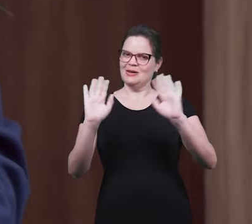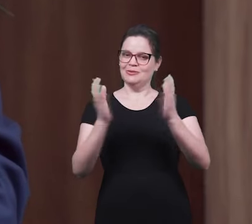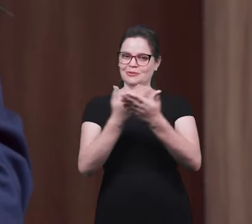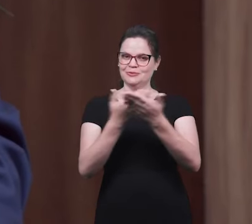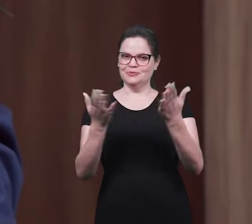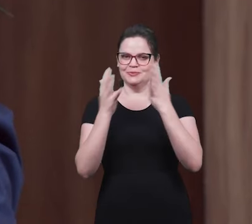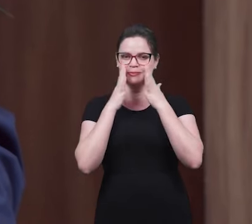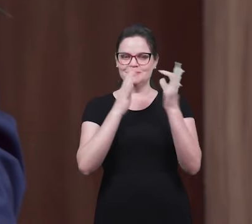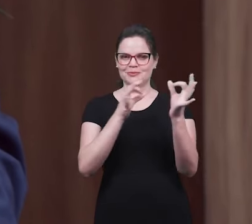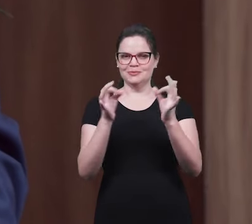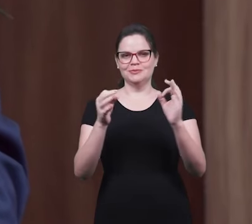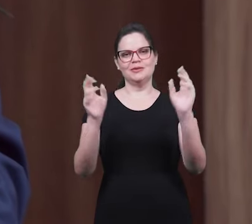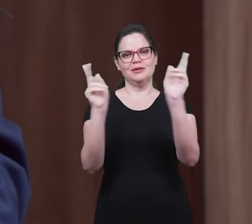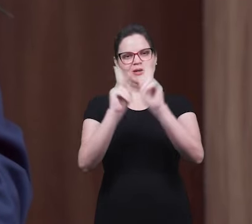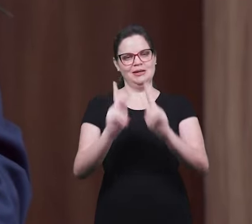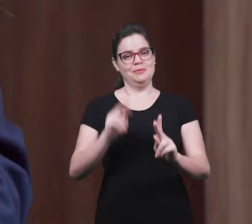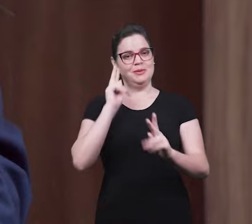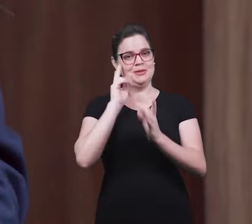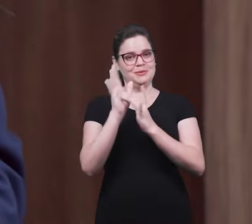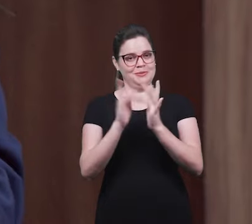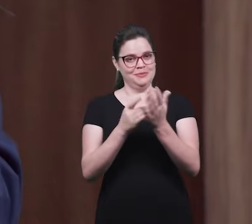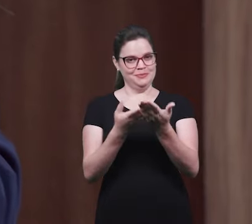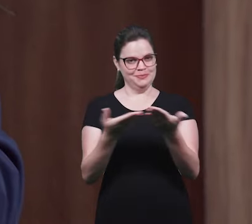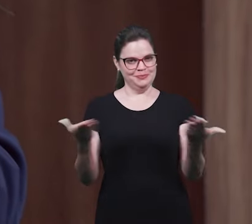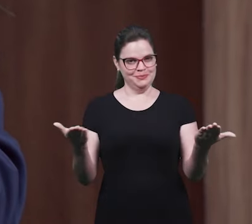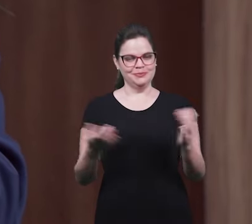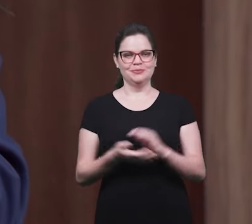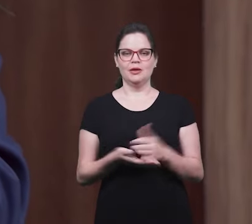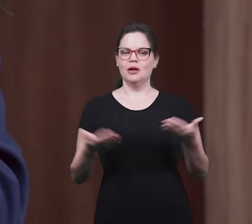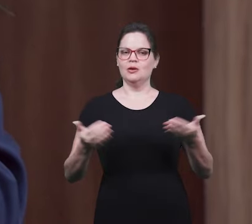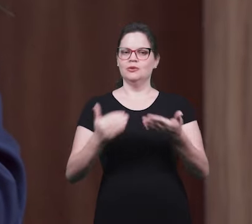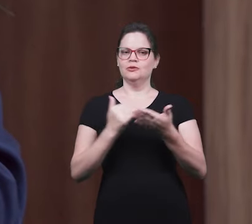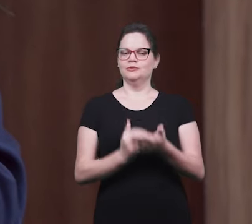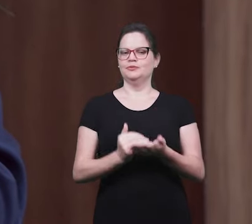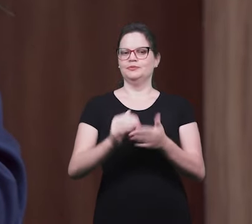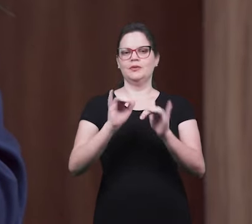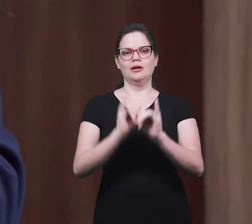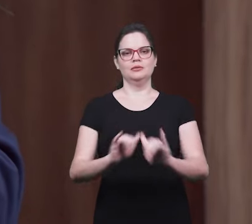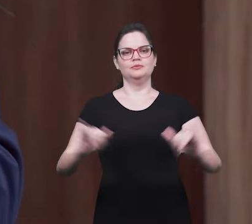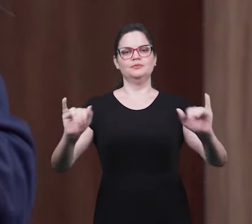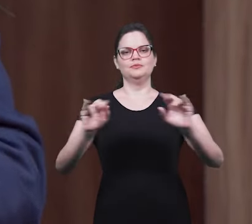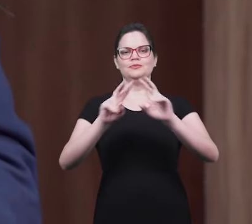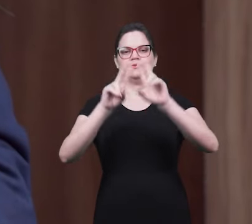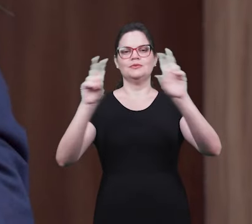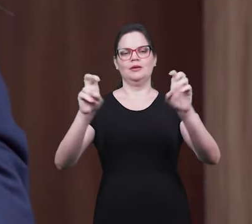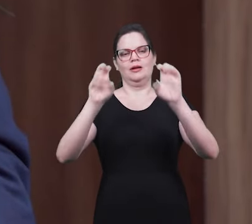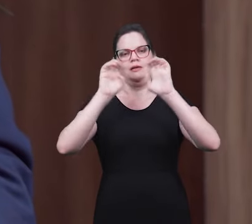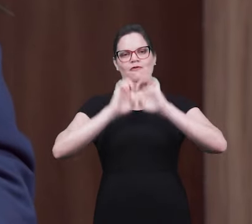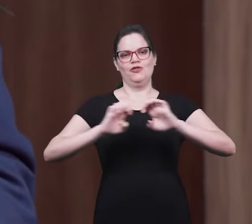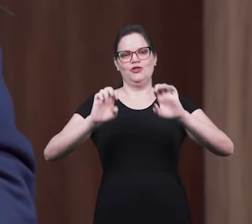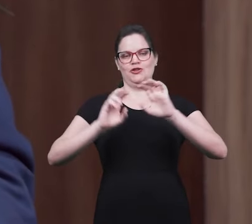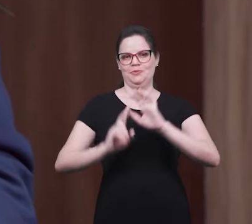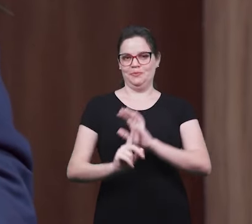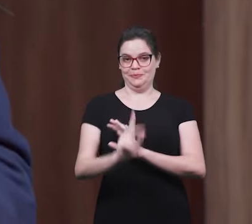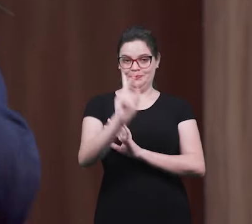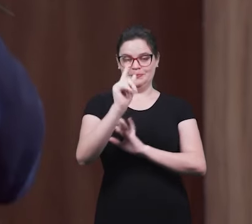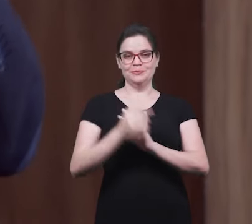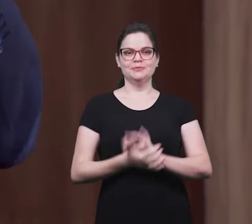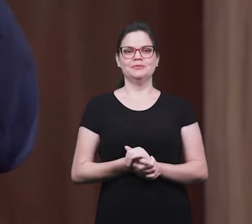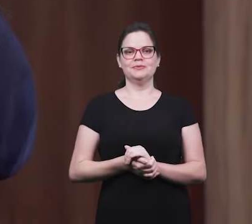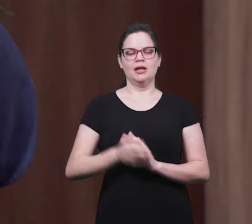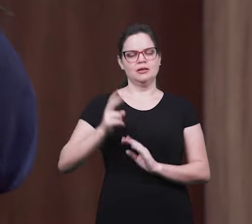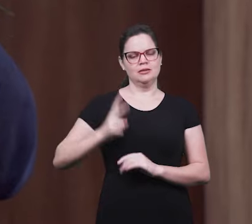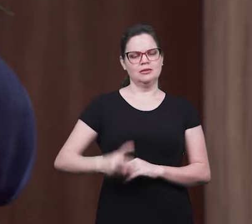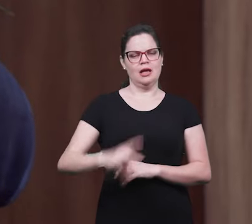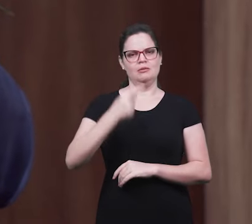Saudamos a todos com a paz do Senhor Jesus. Esse é o programa Anunciando o Evangelho Eterno.